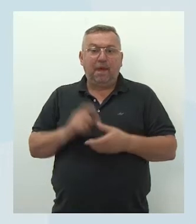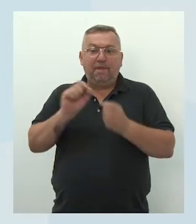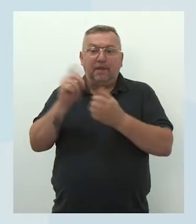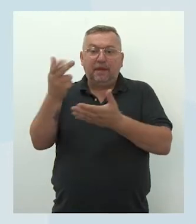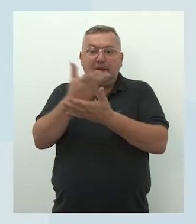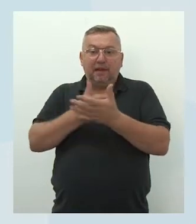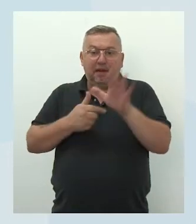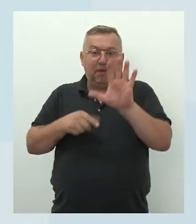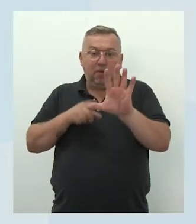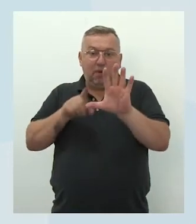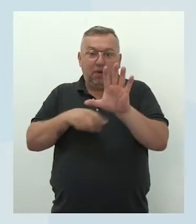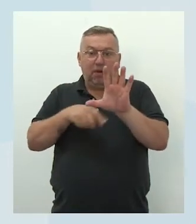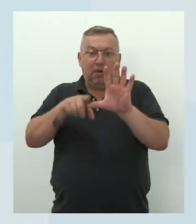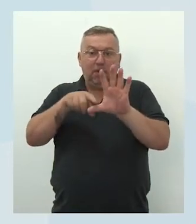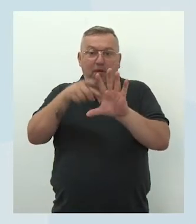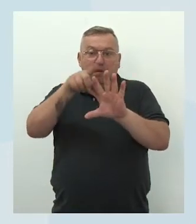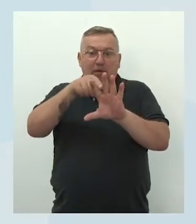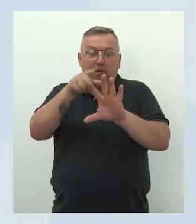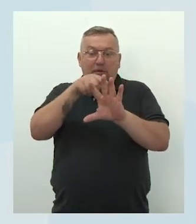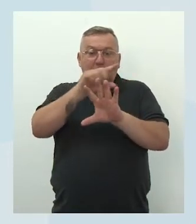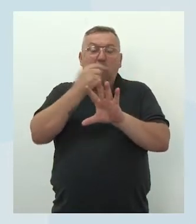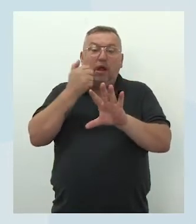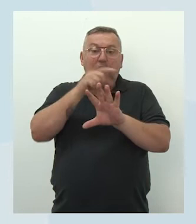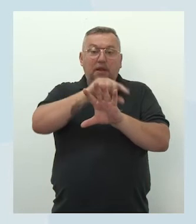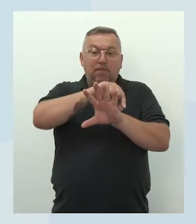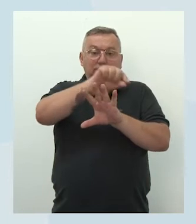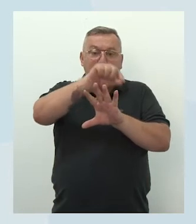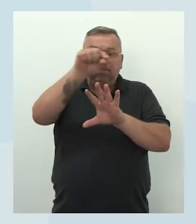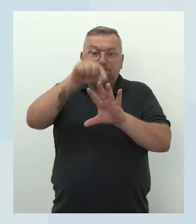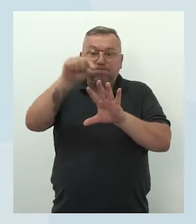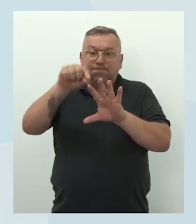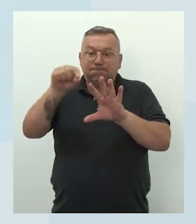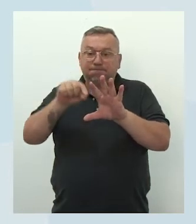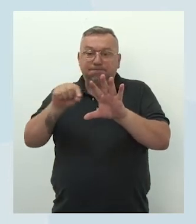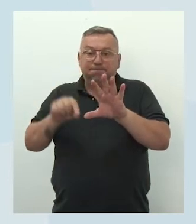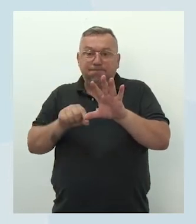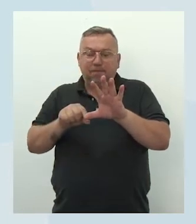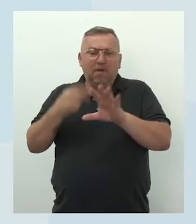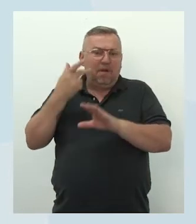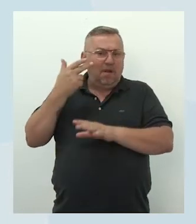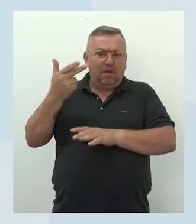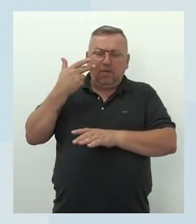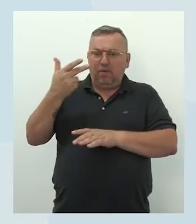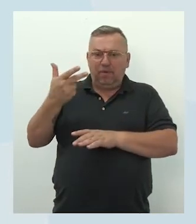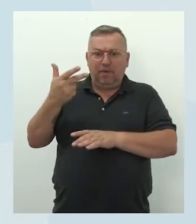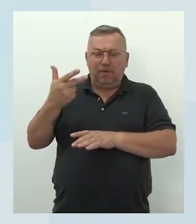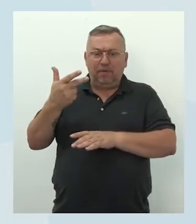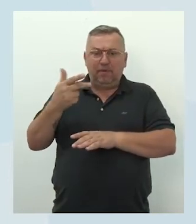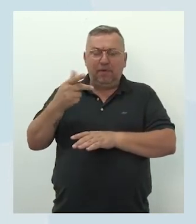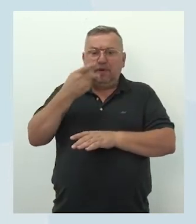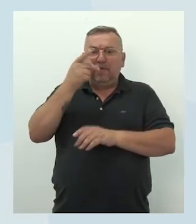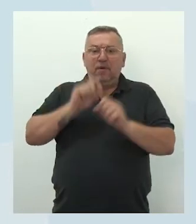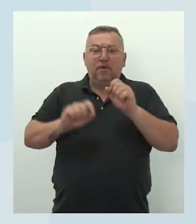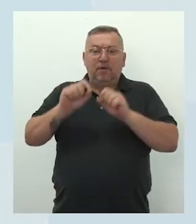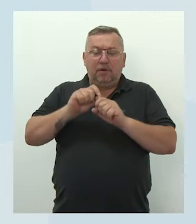Desenhar o contorno da mão, gente. Isso é uma atividade bem comum. A gente está falando